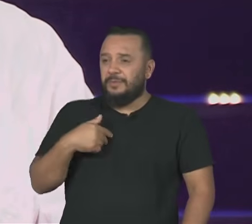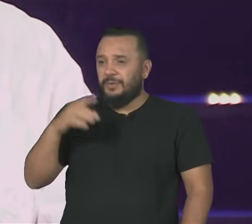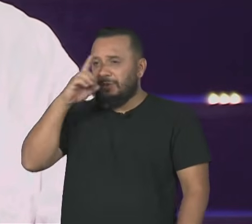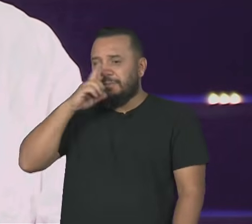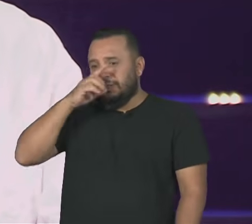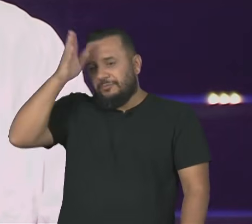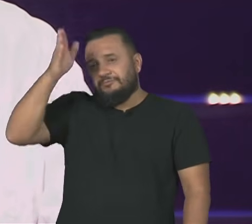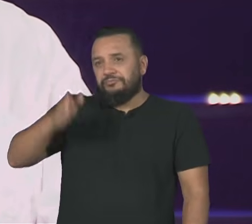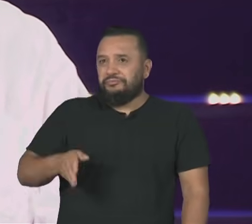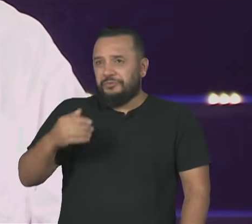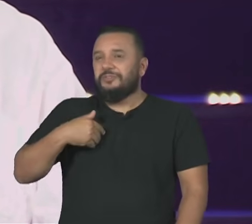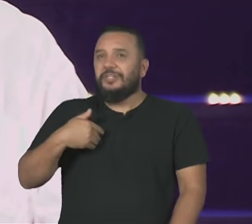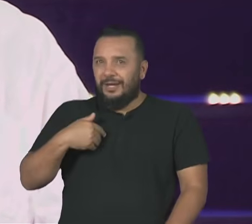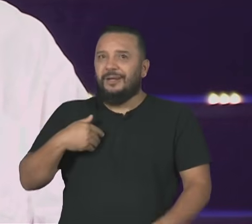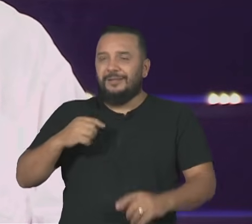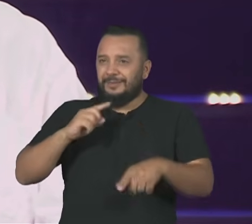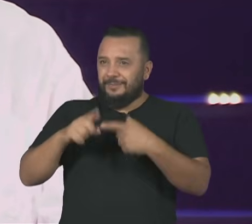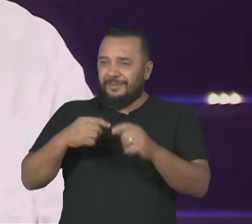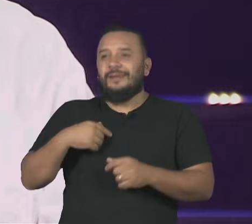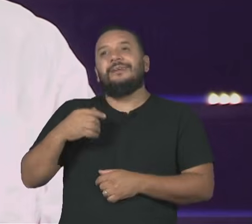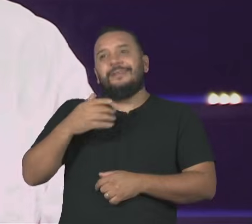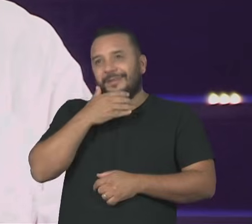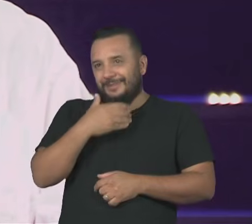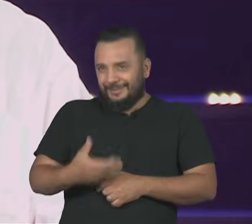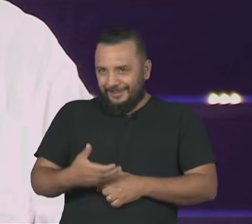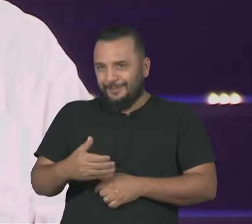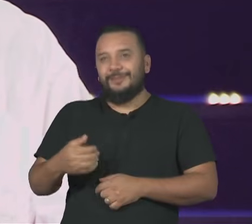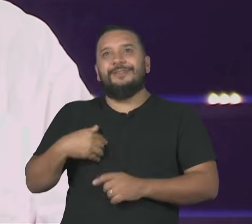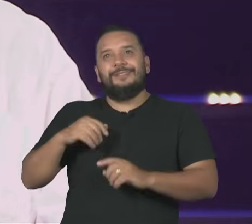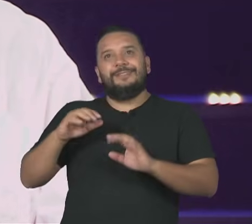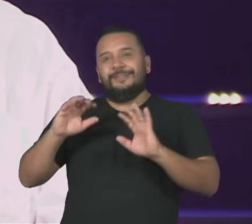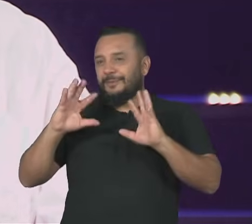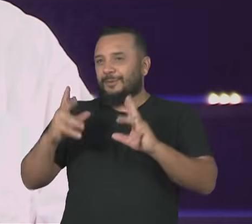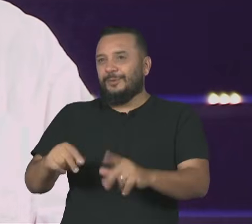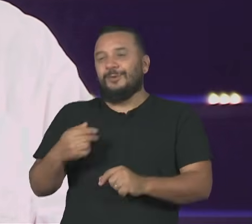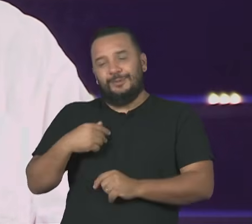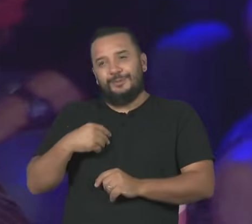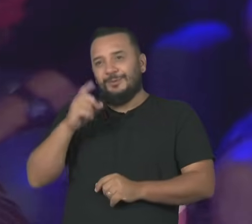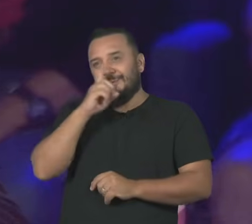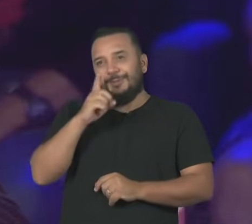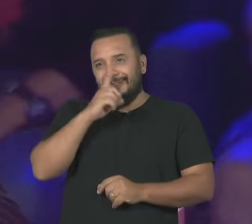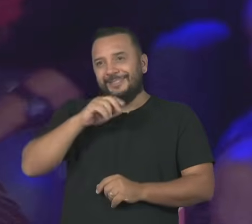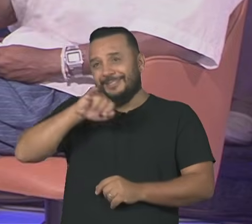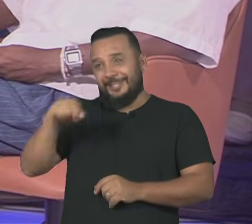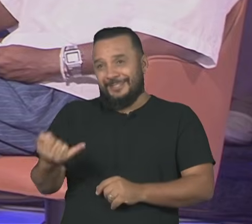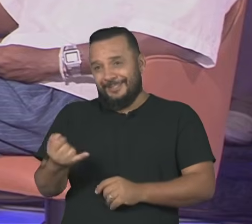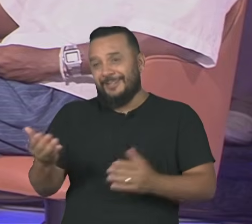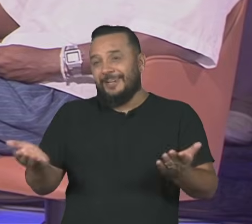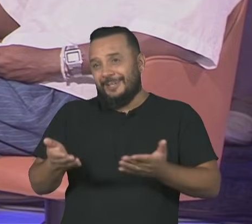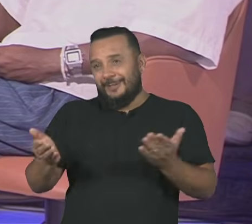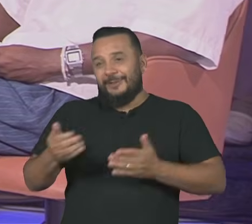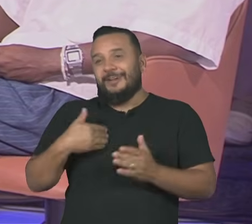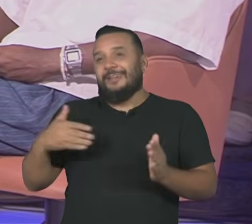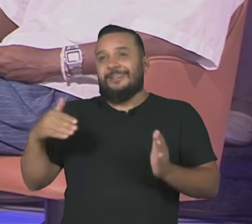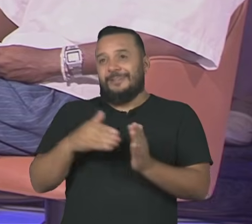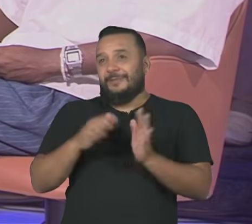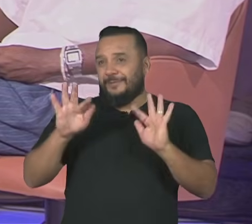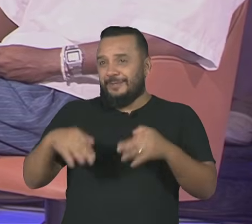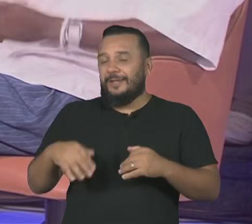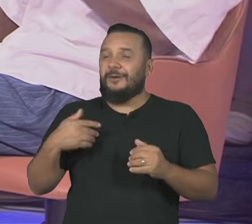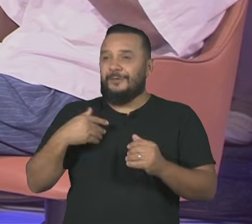acabou esticando para ser todos os domingos de dezembro. Esticamos para todos os domingos de janeiro. E agora vamos até o final de